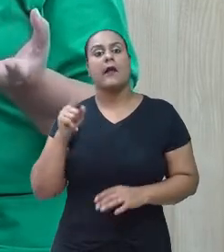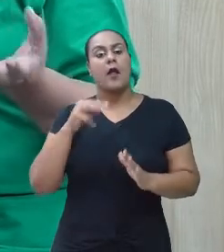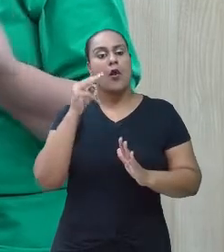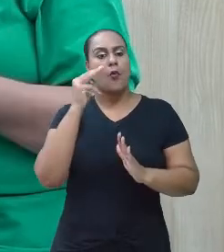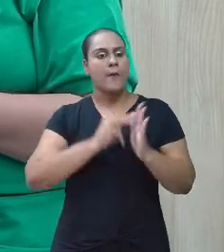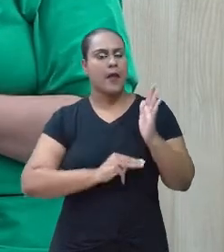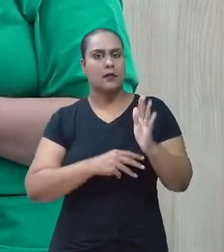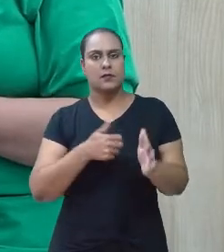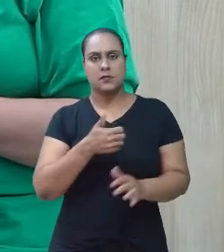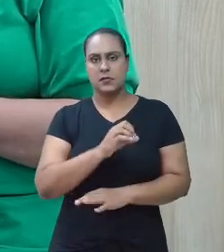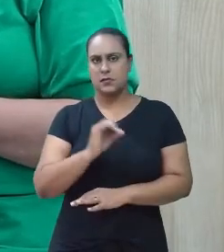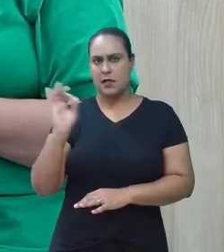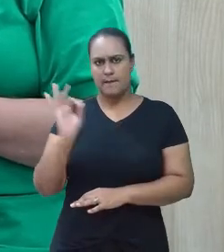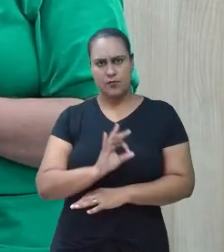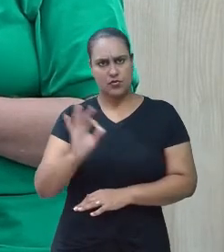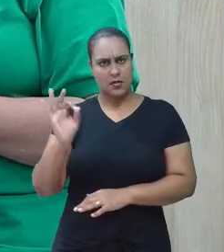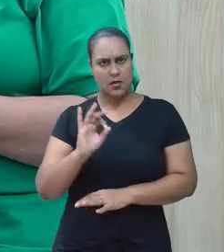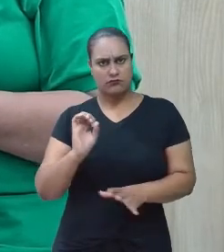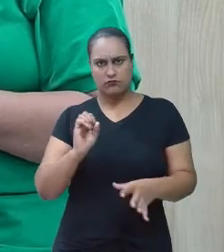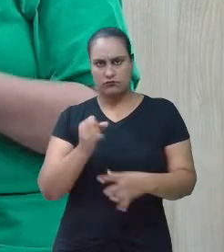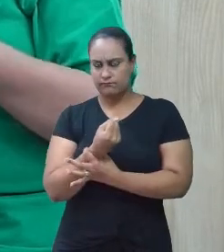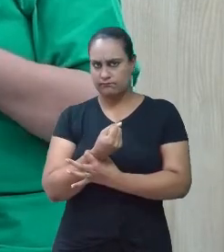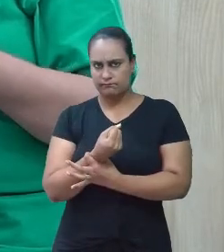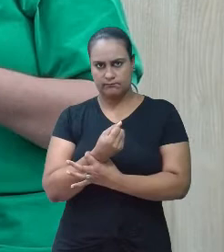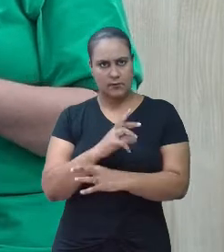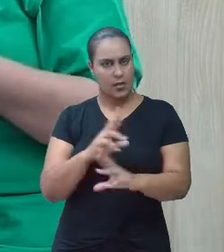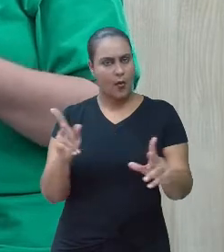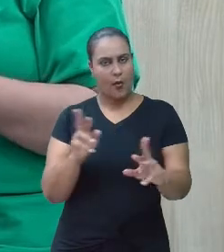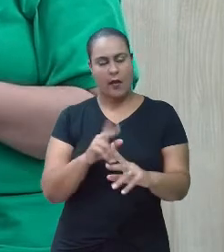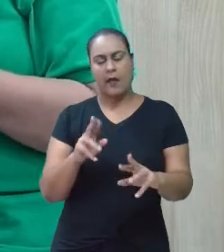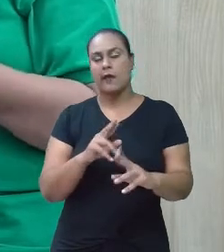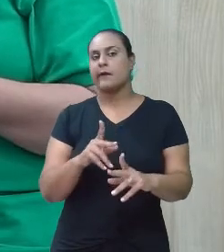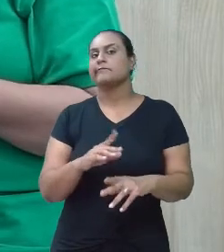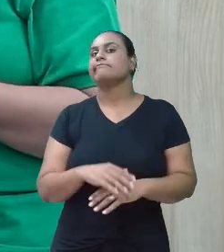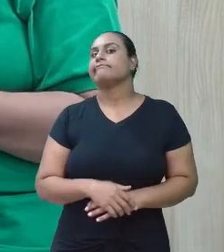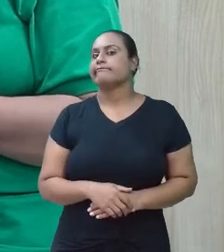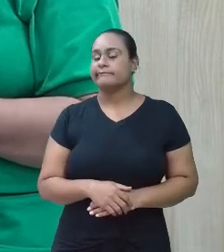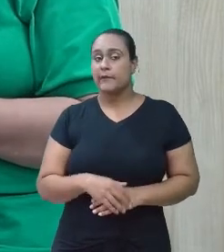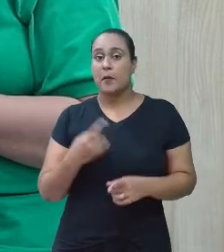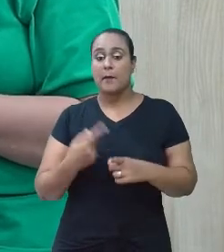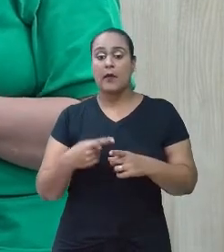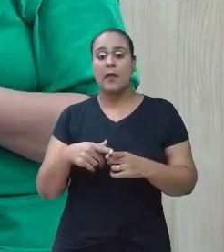não é 100% seguro, né? Então, existe ainda a chance, porque às vezes as